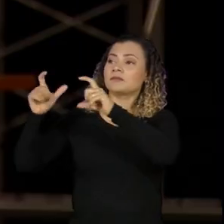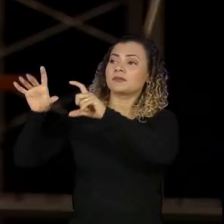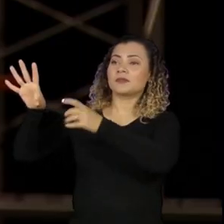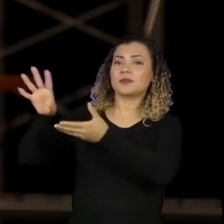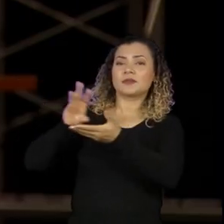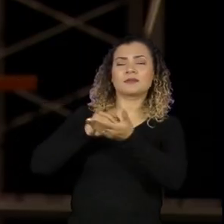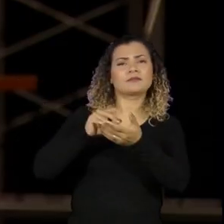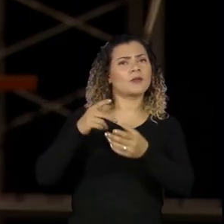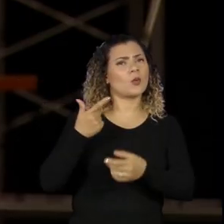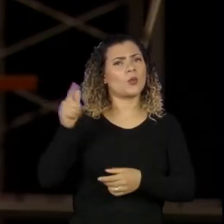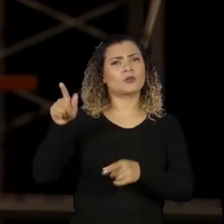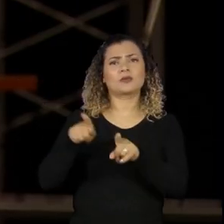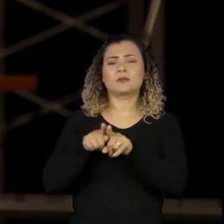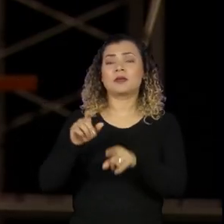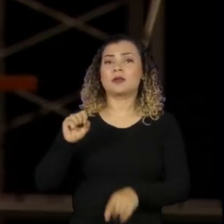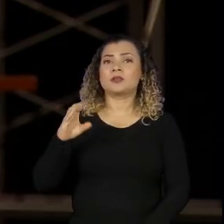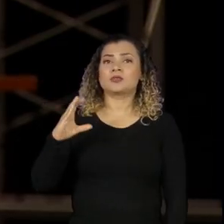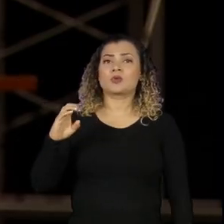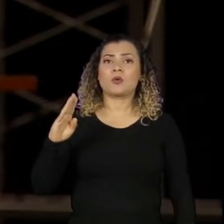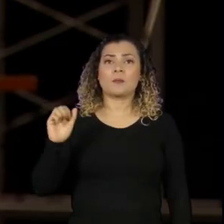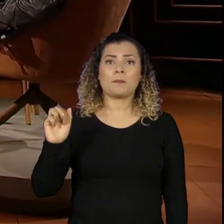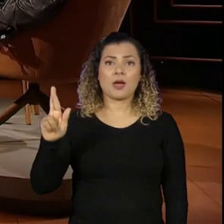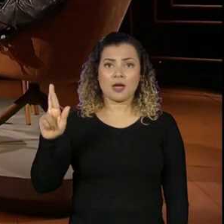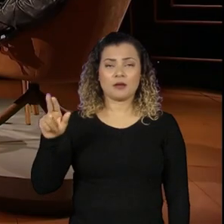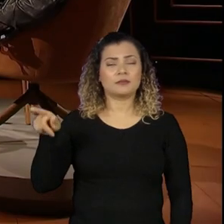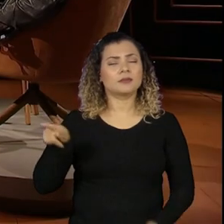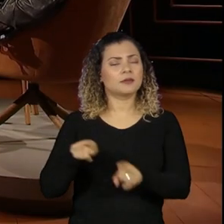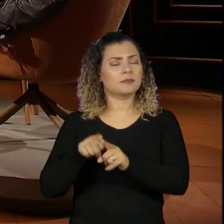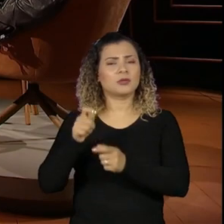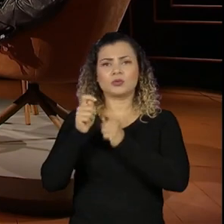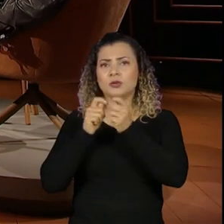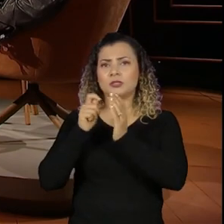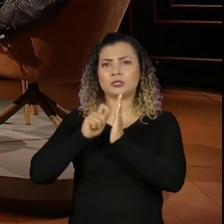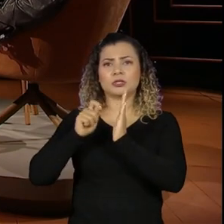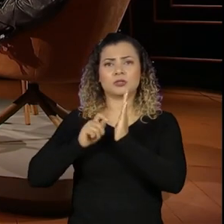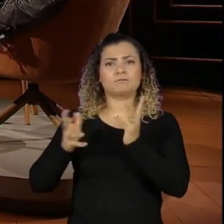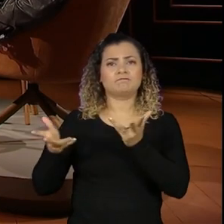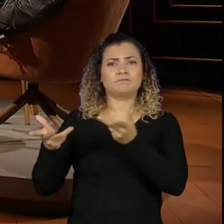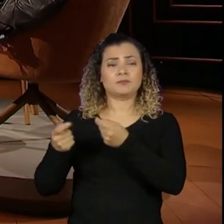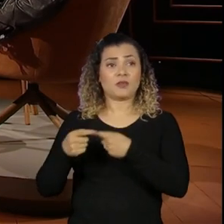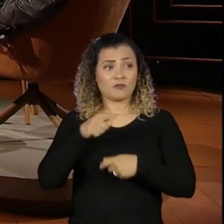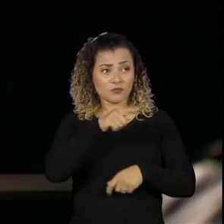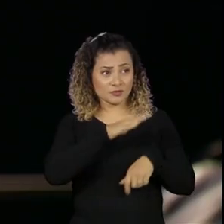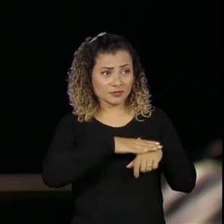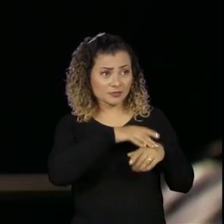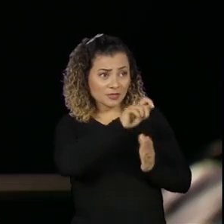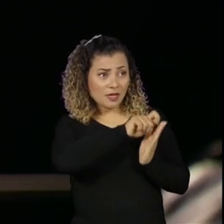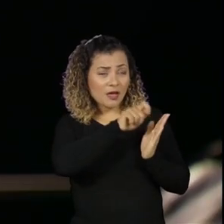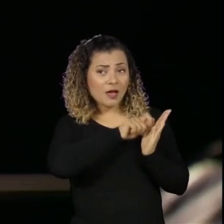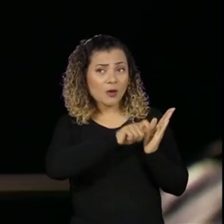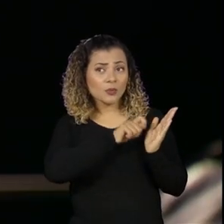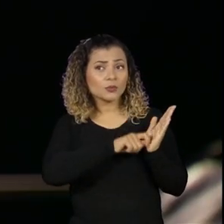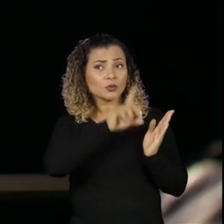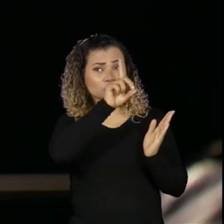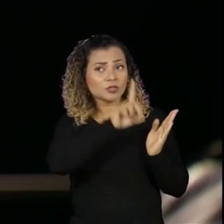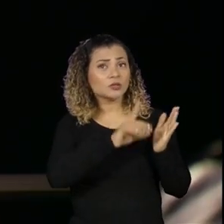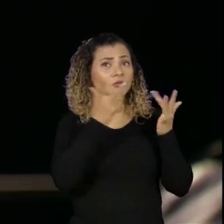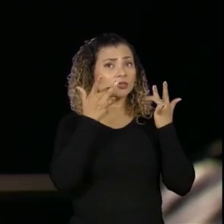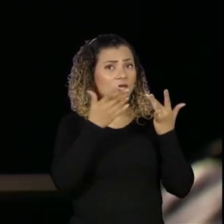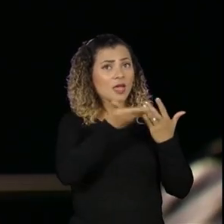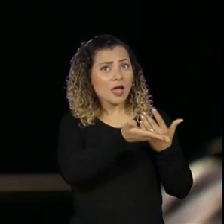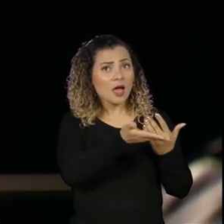para mim é outro grande jornalista, escritor. Você se sente um autor, um dramaturgo, um diretor de